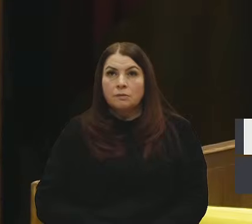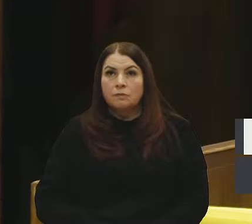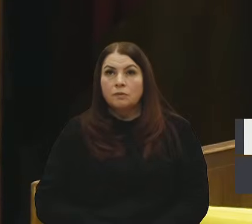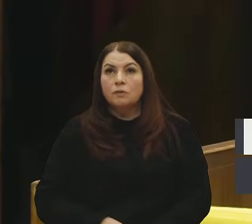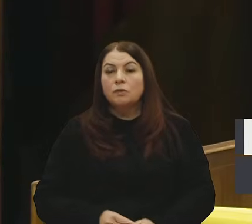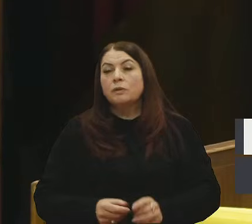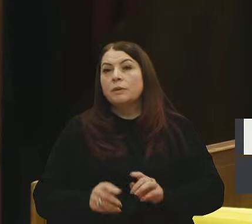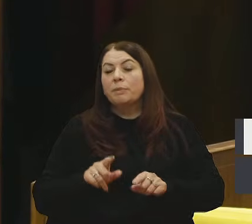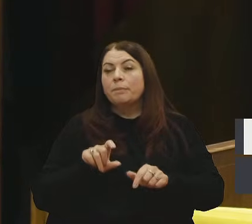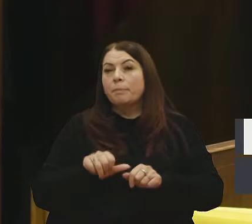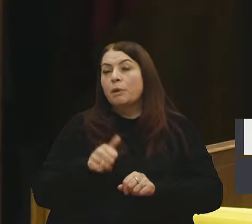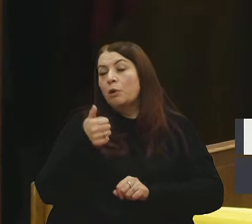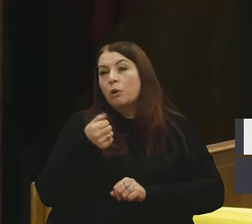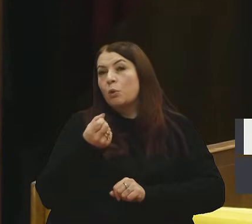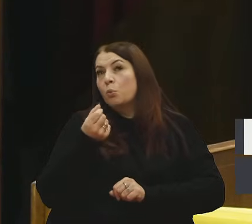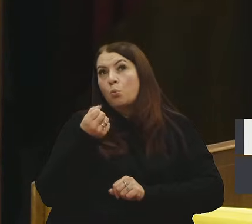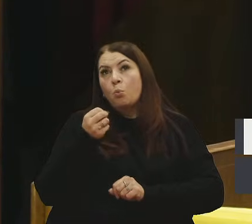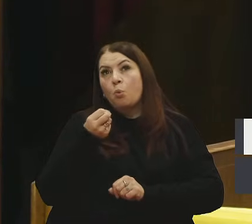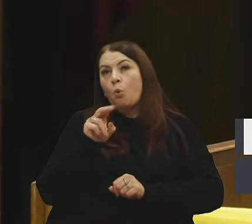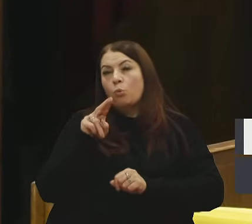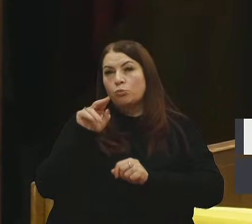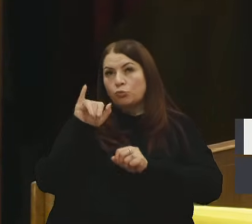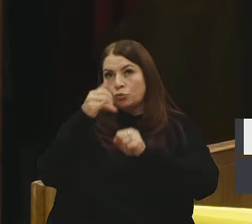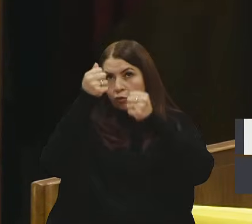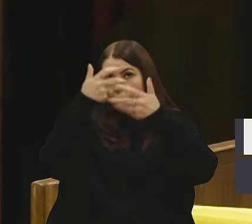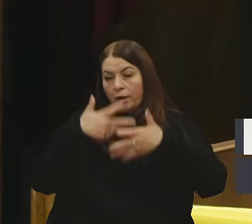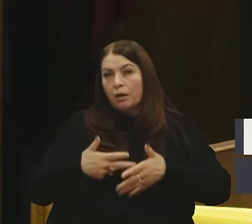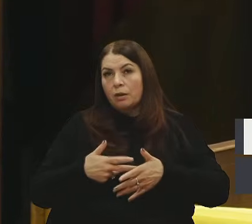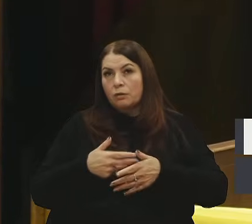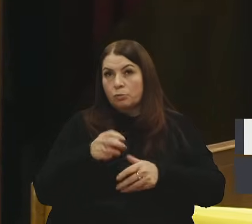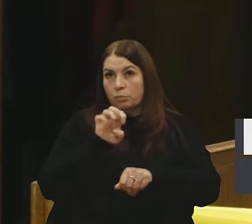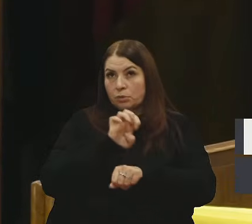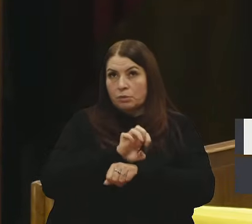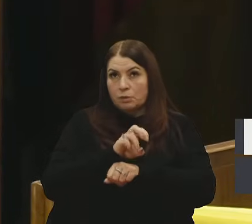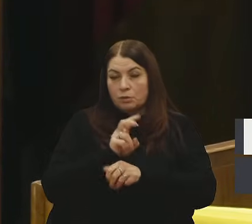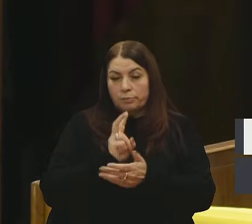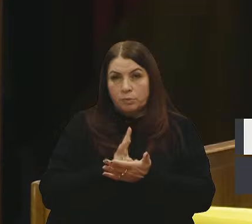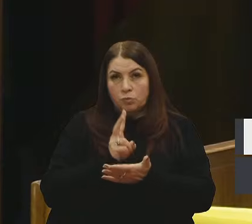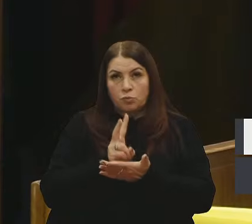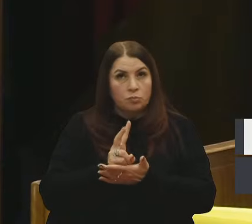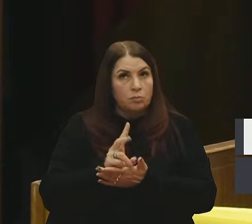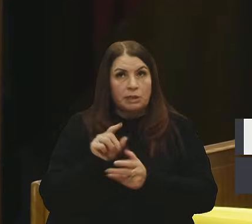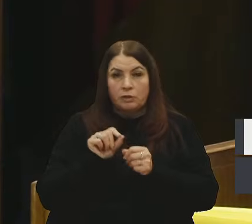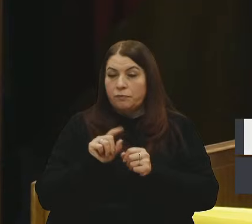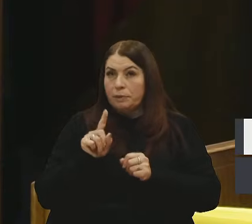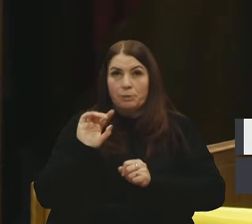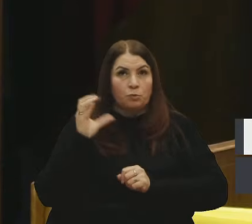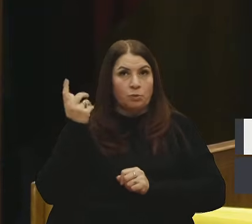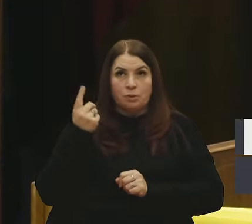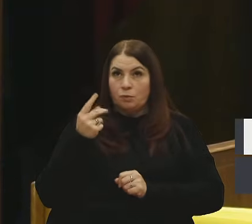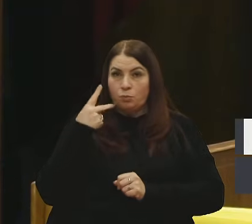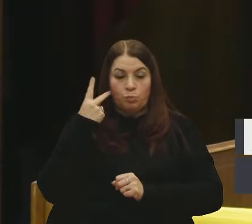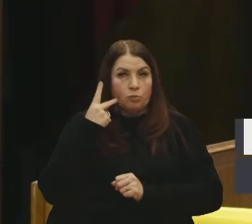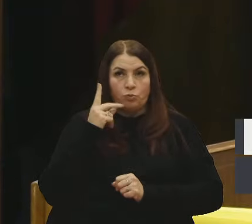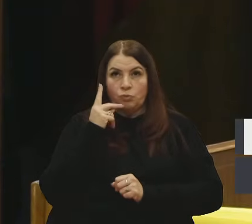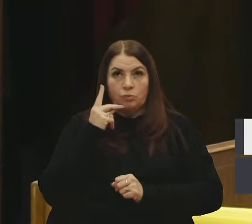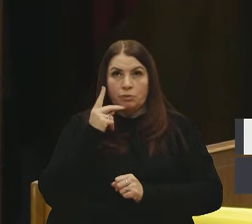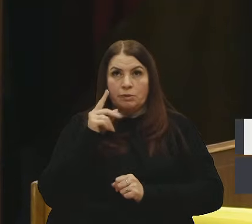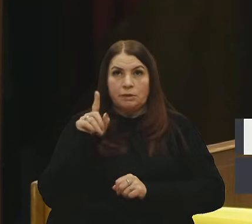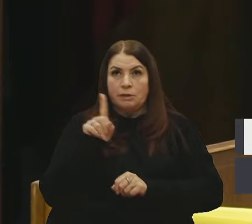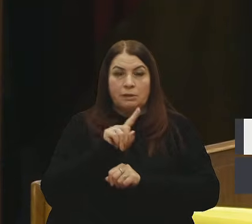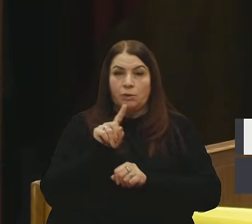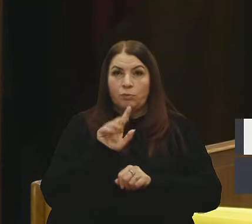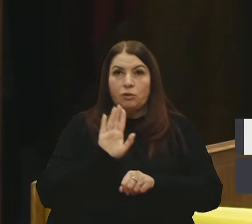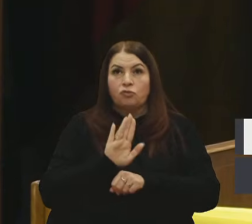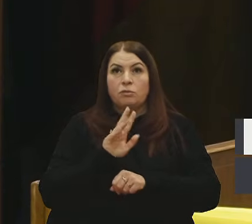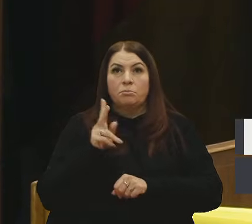saneados ou, no mínimo, justificados pelo Estado para dar seguimento. Ele não tomou uma decisão política de impedimento da PPP, não.